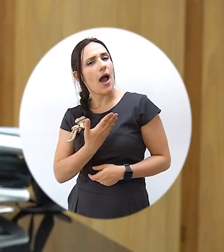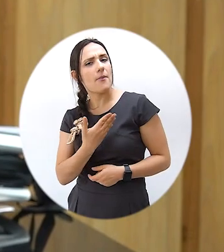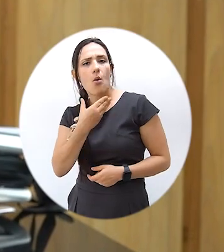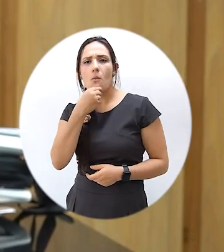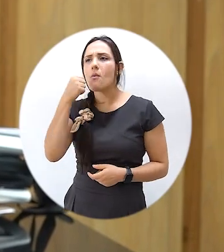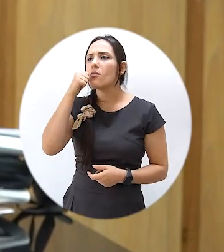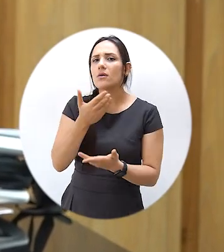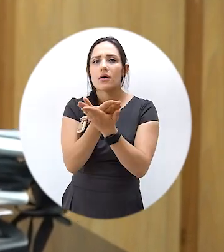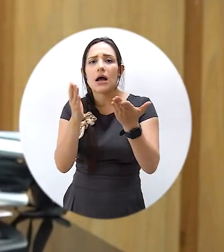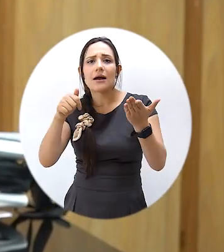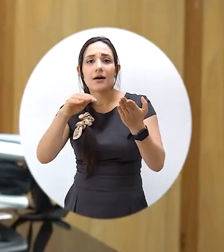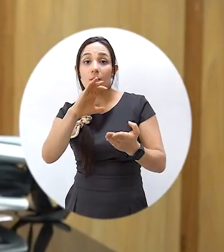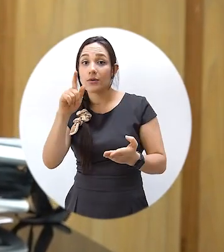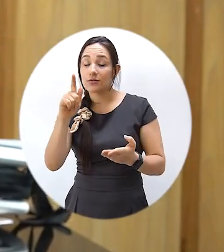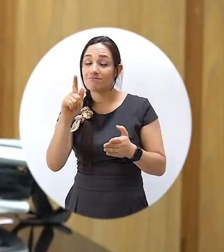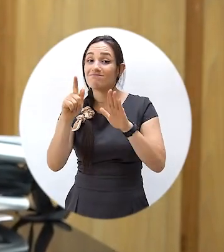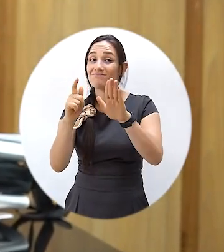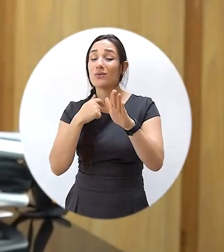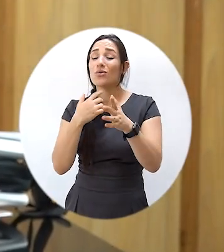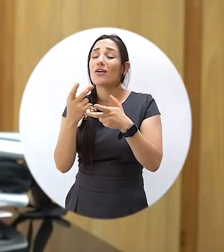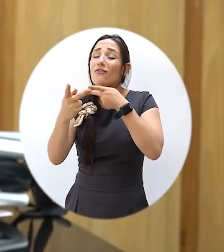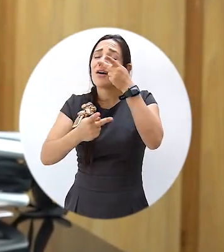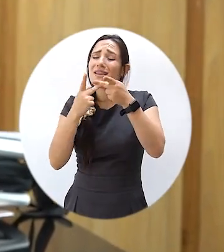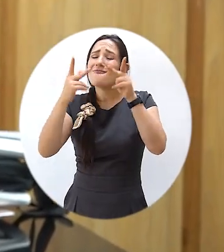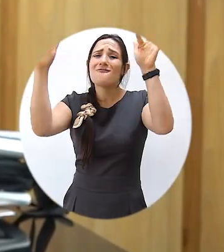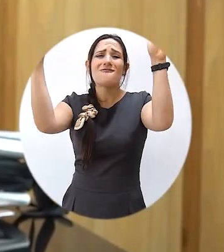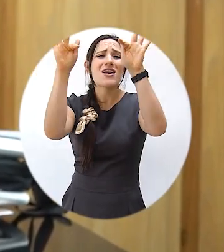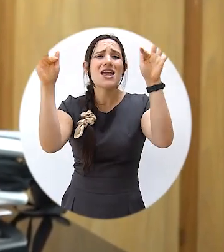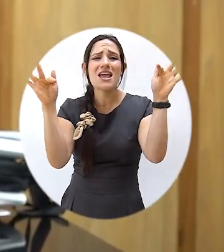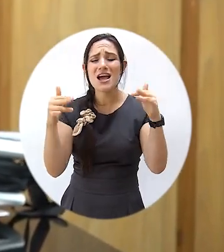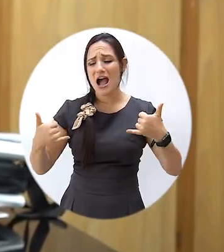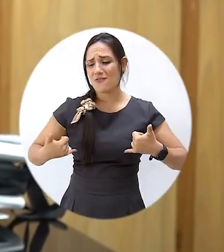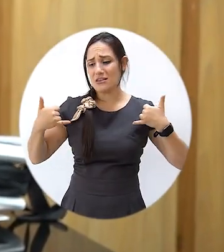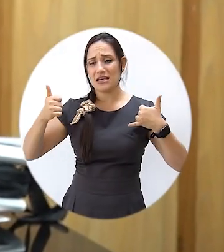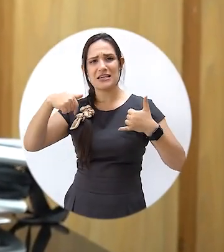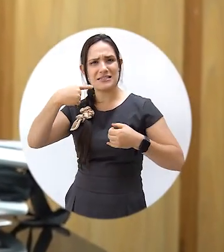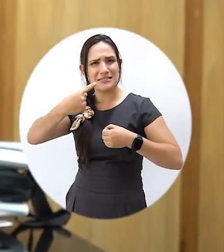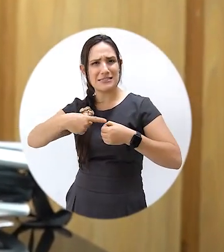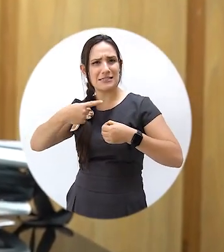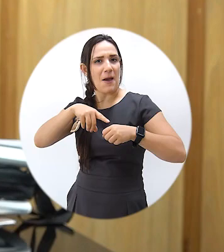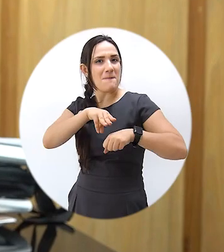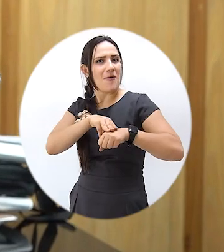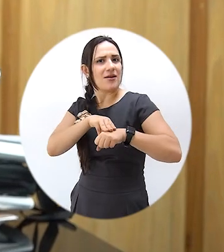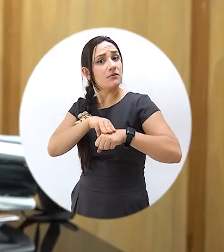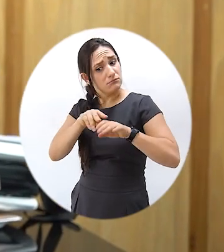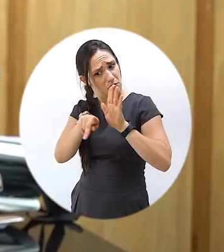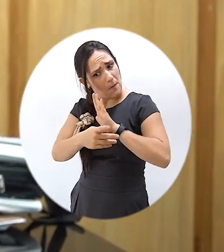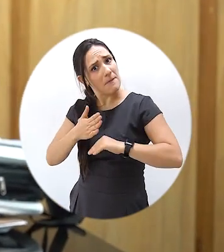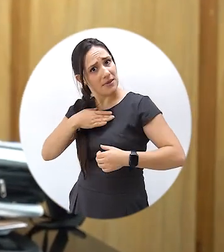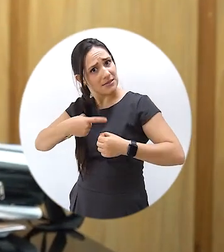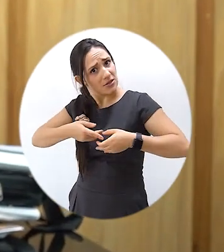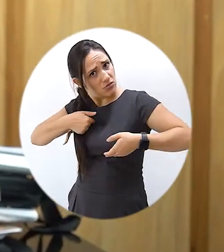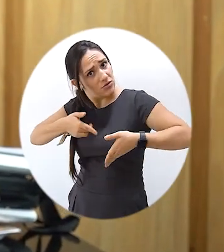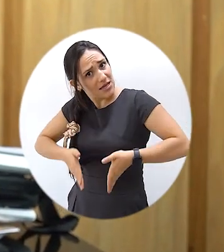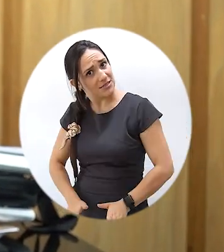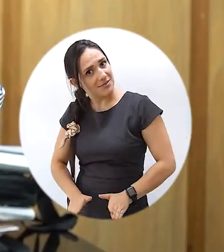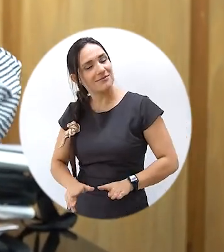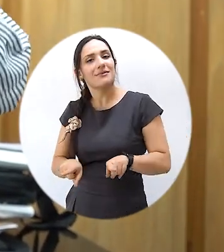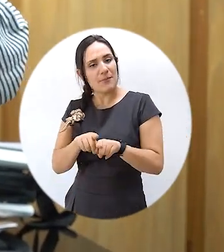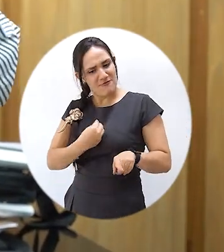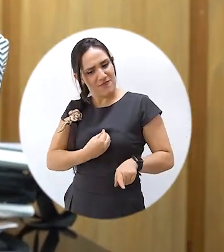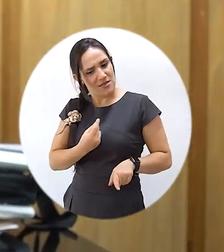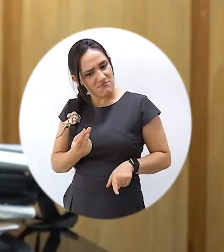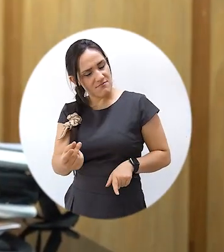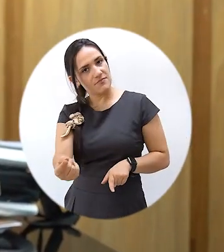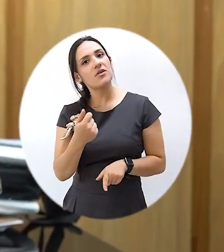Amigos e amigas de Campo Grande, quero desejar um feliz aniversário para a Cidade Morena, a cidade onde eu nasci, a